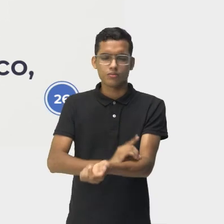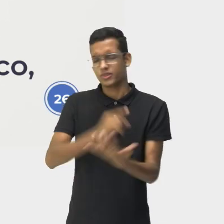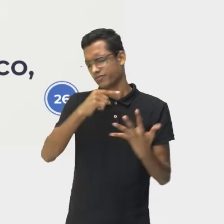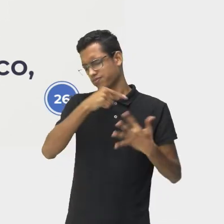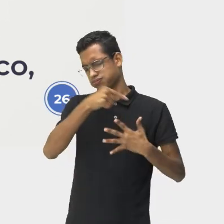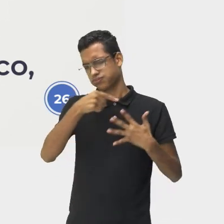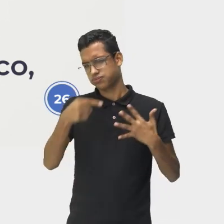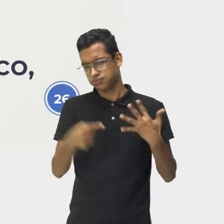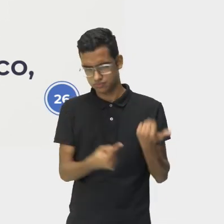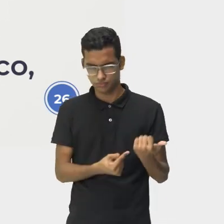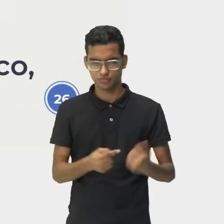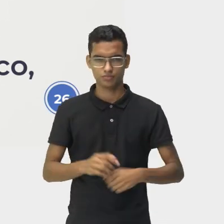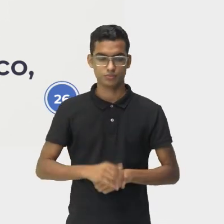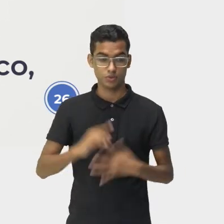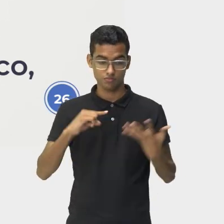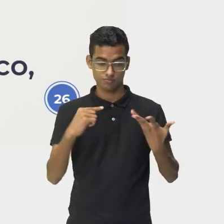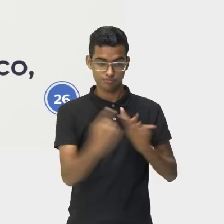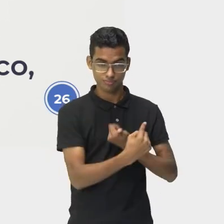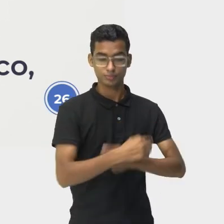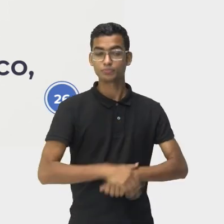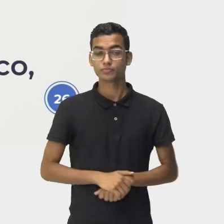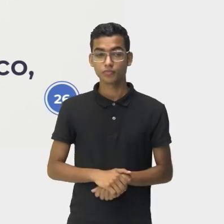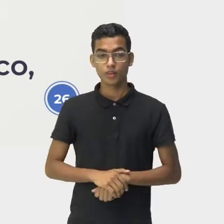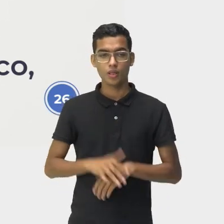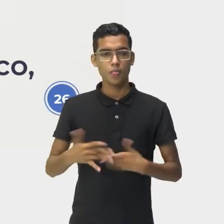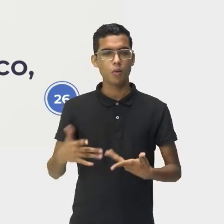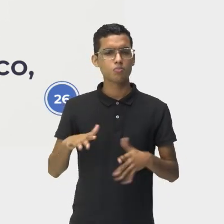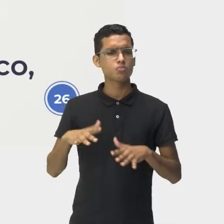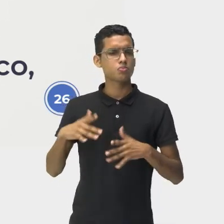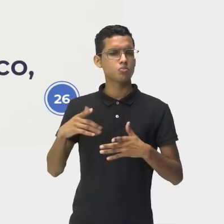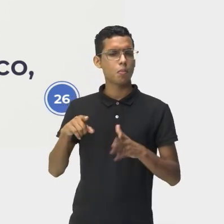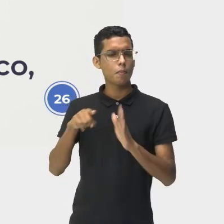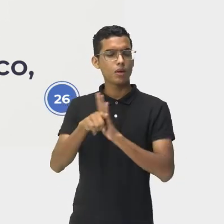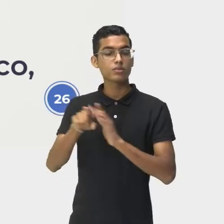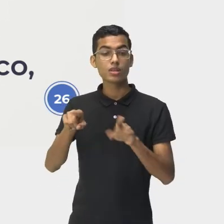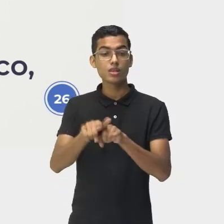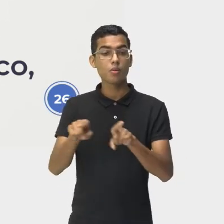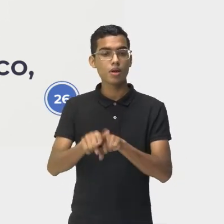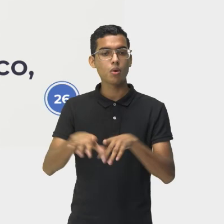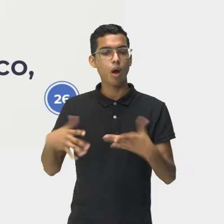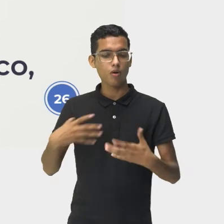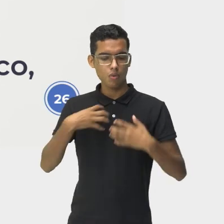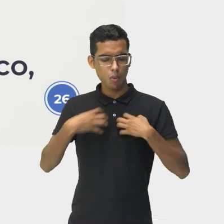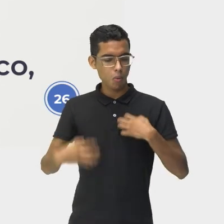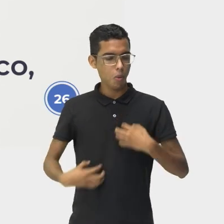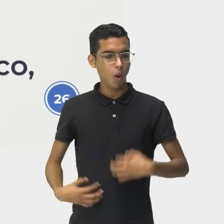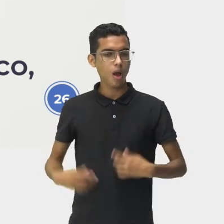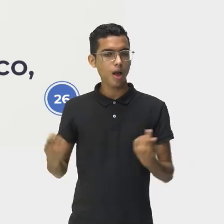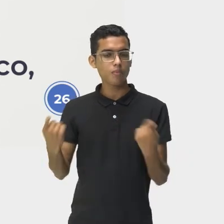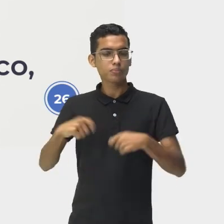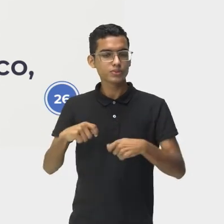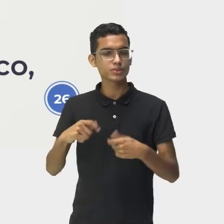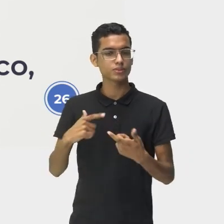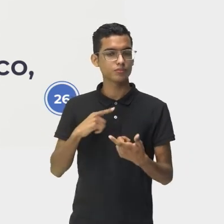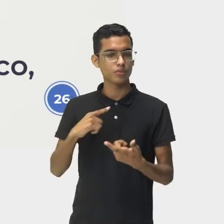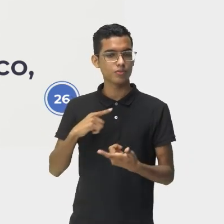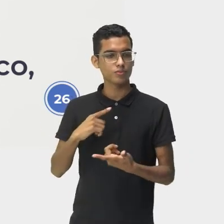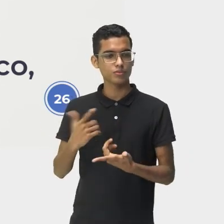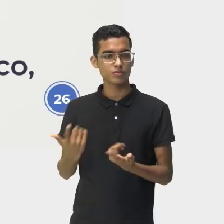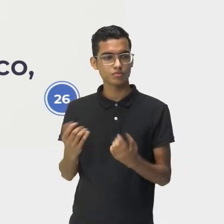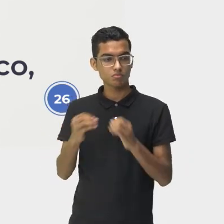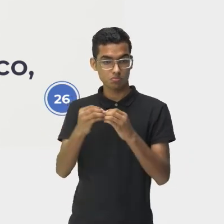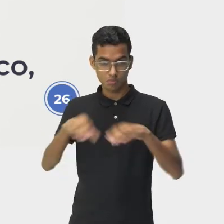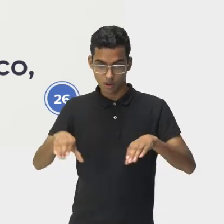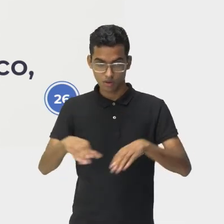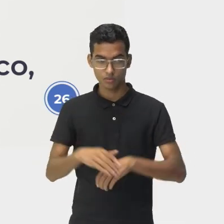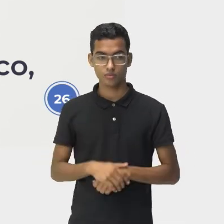para vocês também quais são os órgãos que ela pode afetar. E a gente viu na nossa aula que são os olhos, o